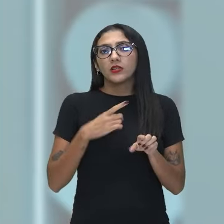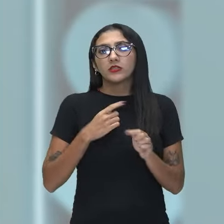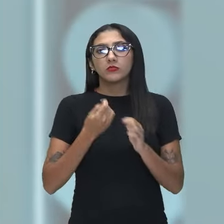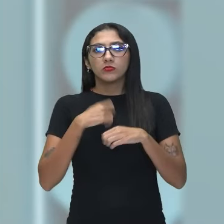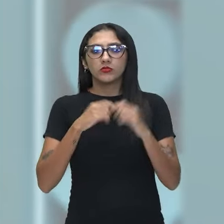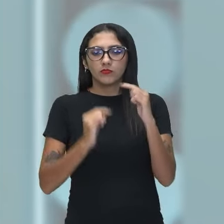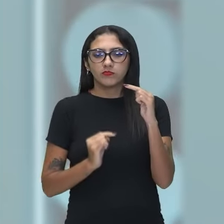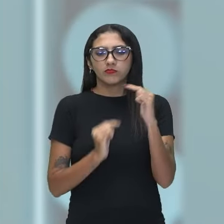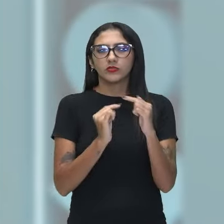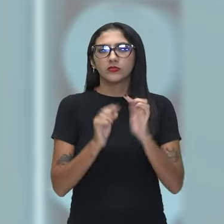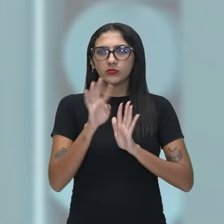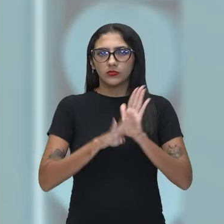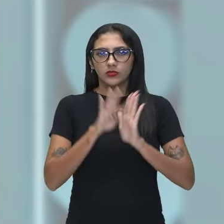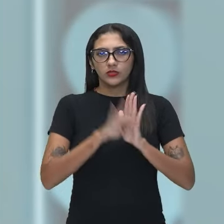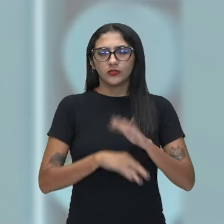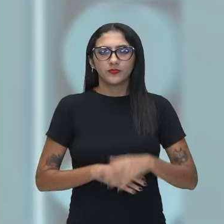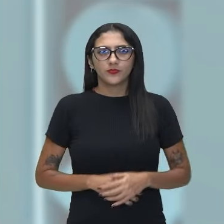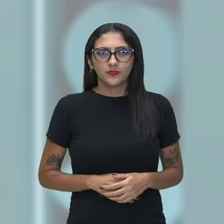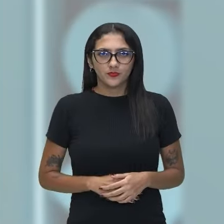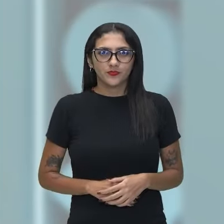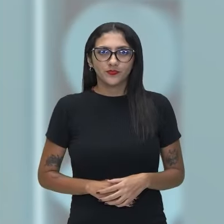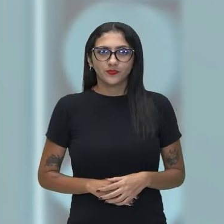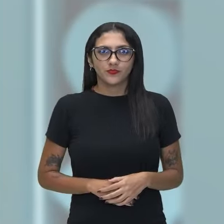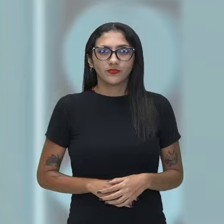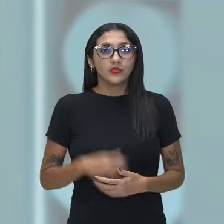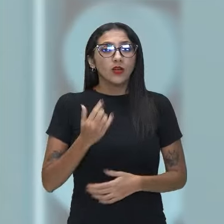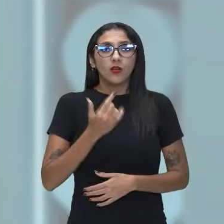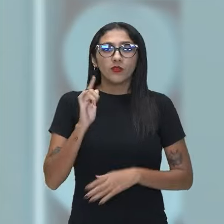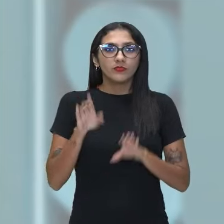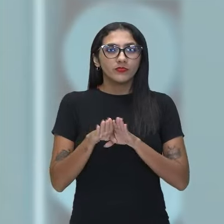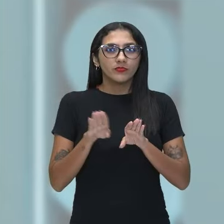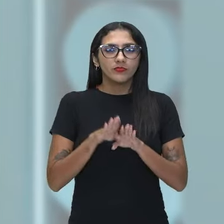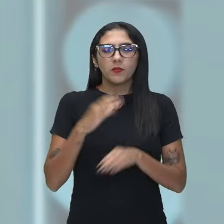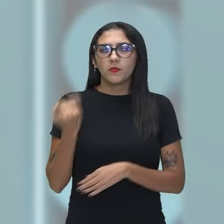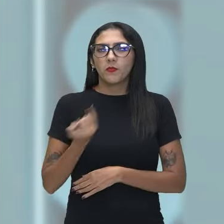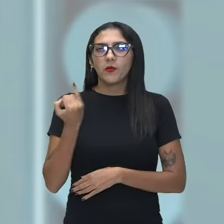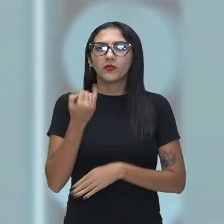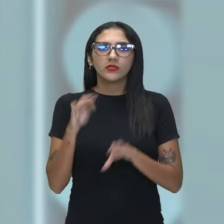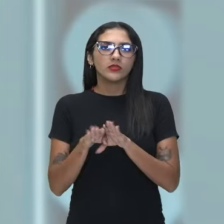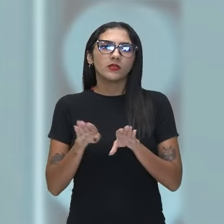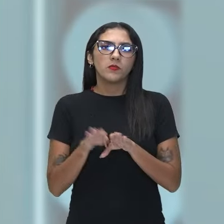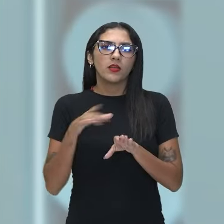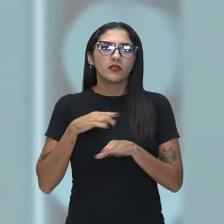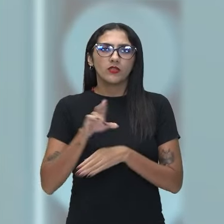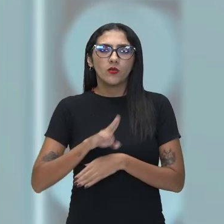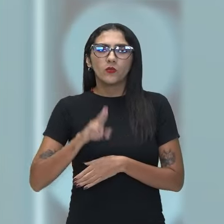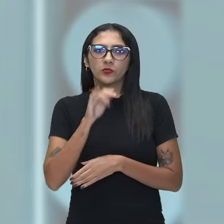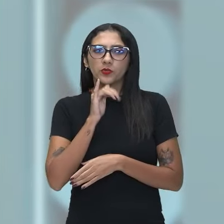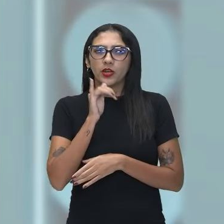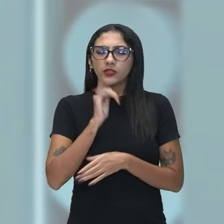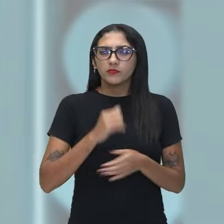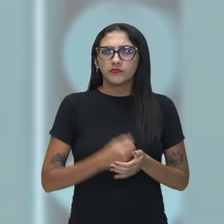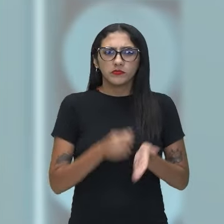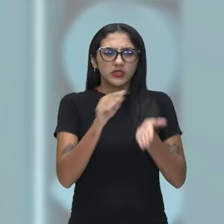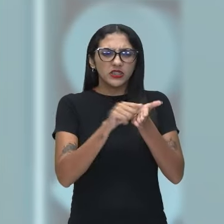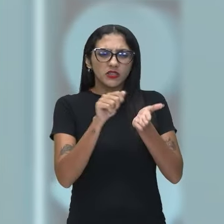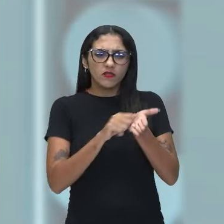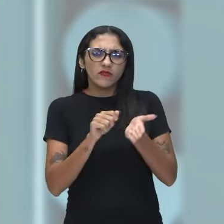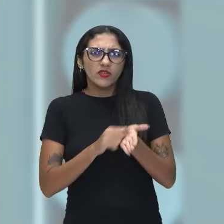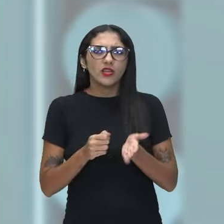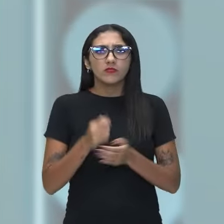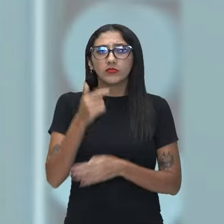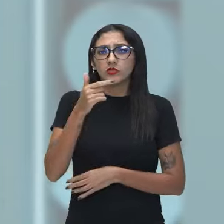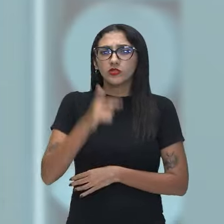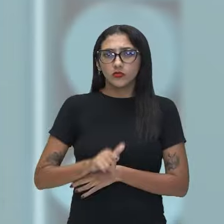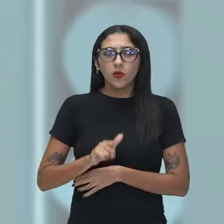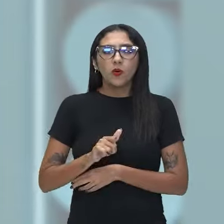menor. E outra coisa extremamente importante é fazer o processo da reescrita dessas informações com